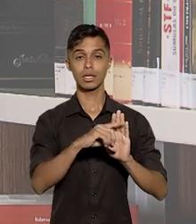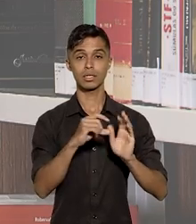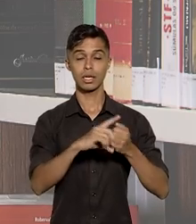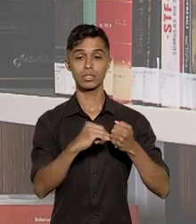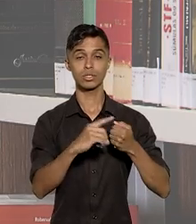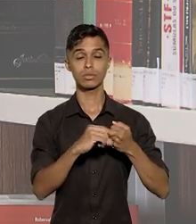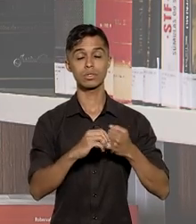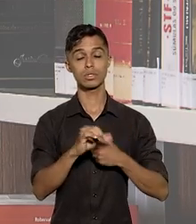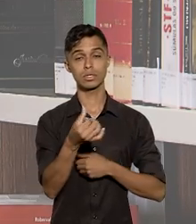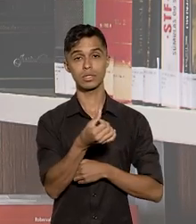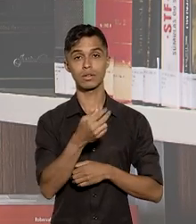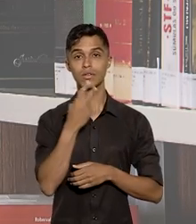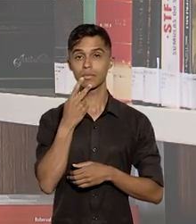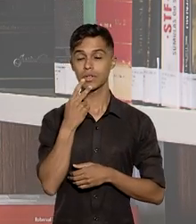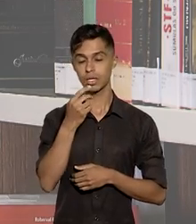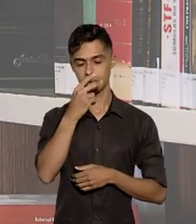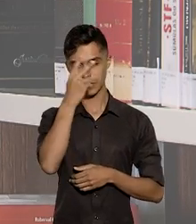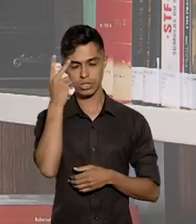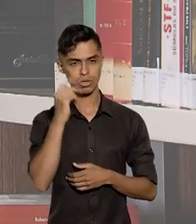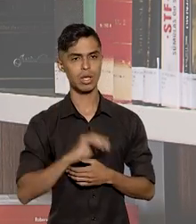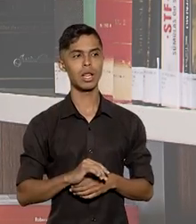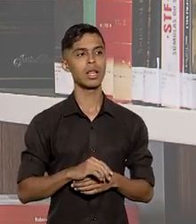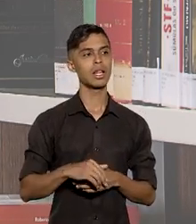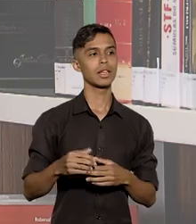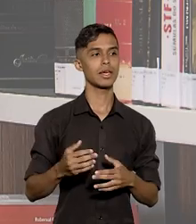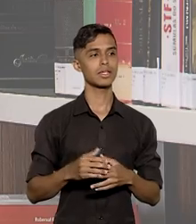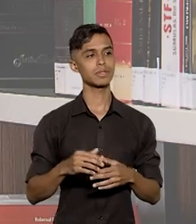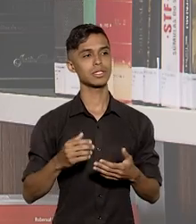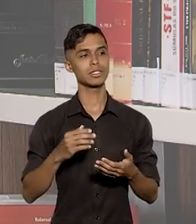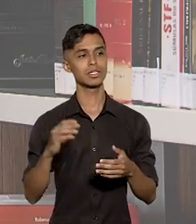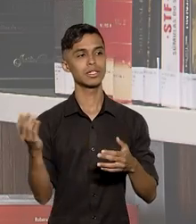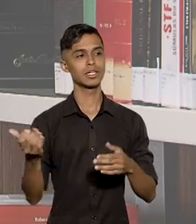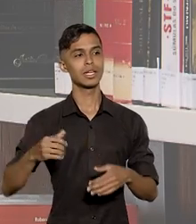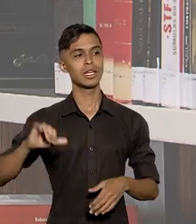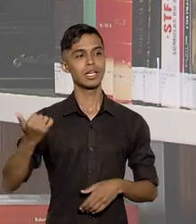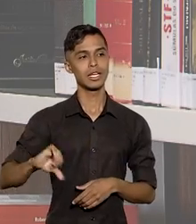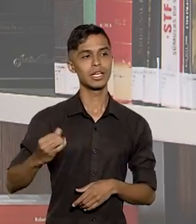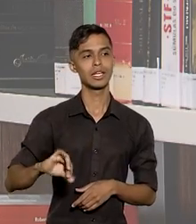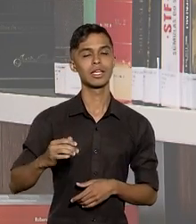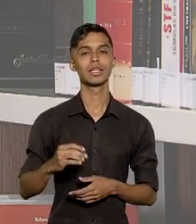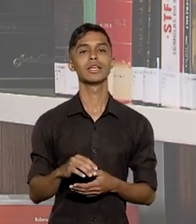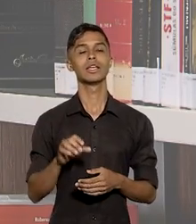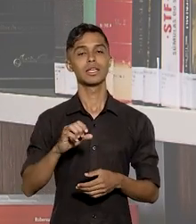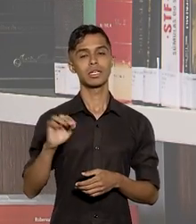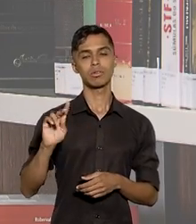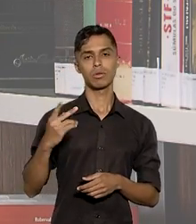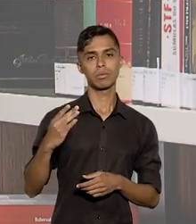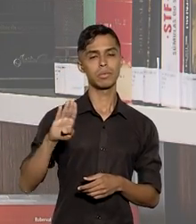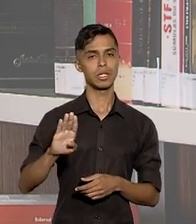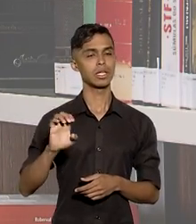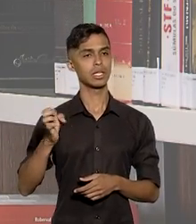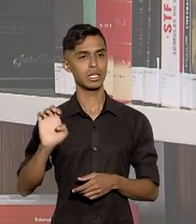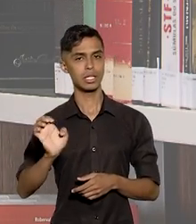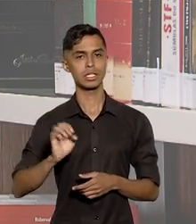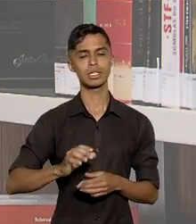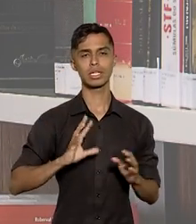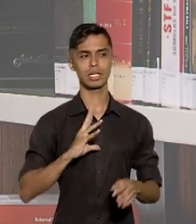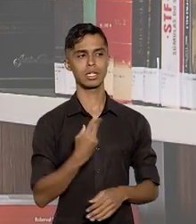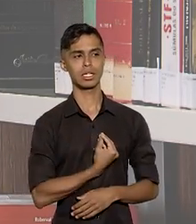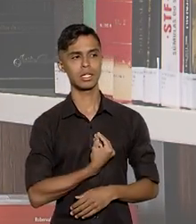Pessoas autodeclaradas lésbica, gay, bissexual, transexual, travesti